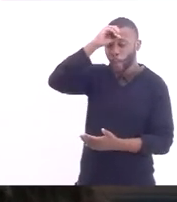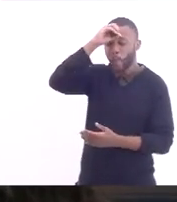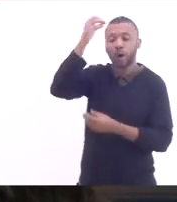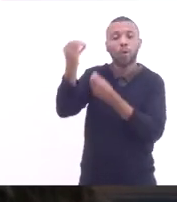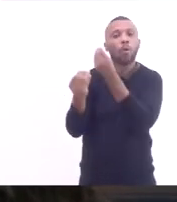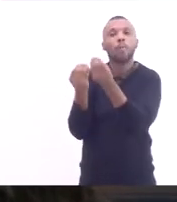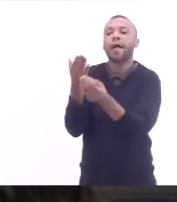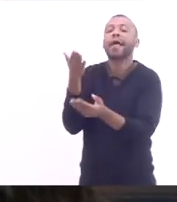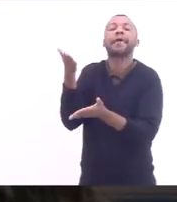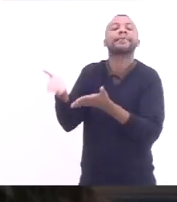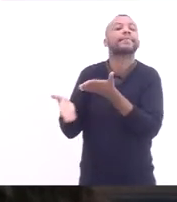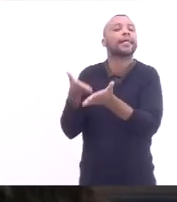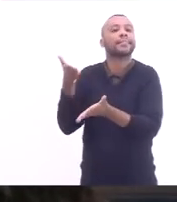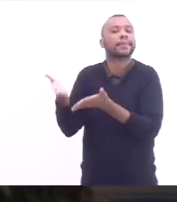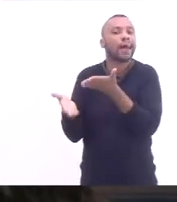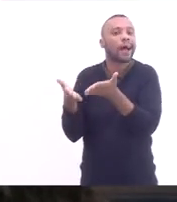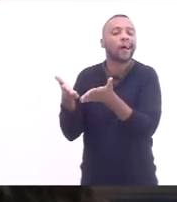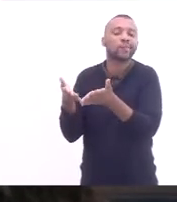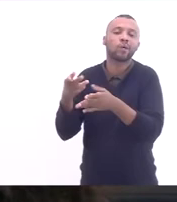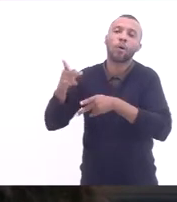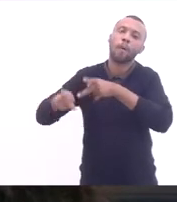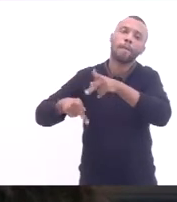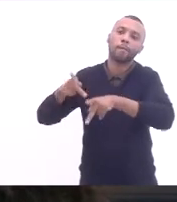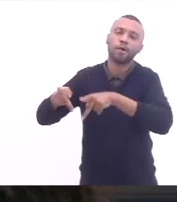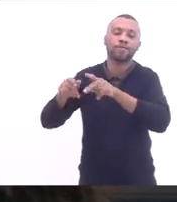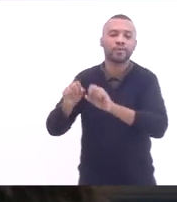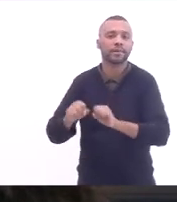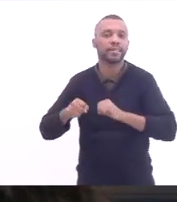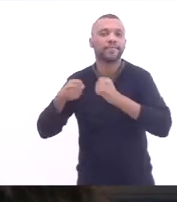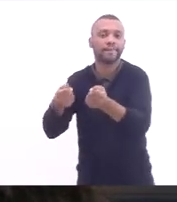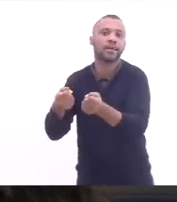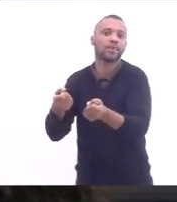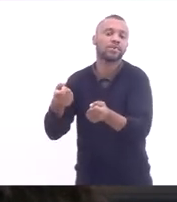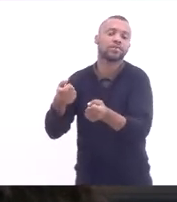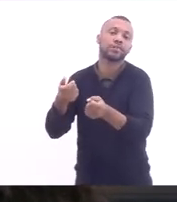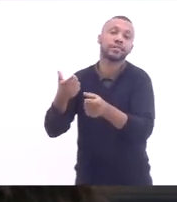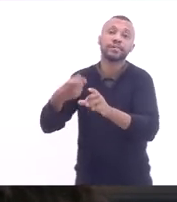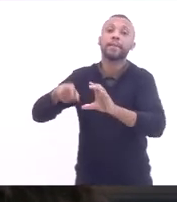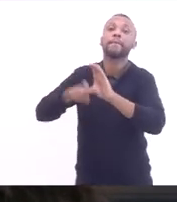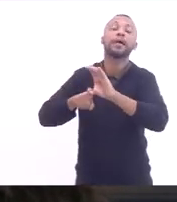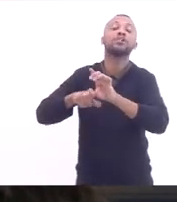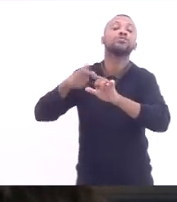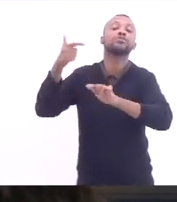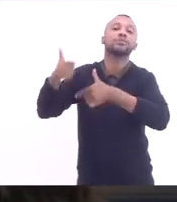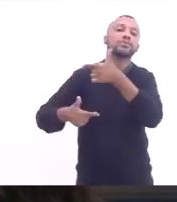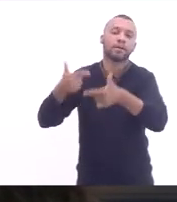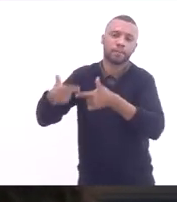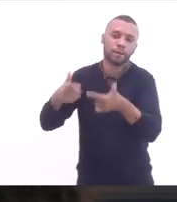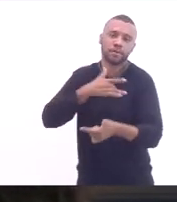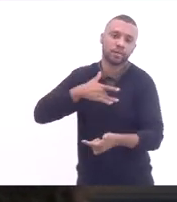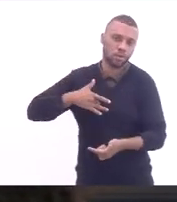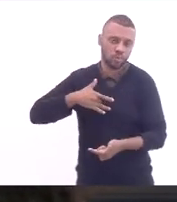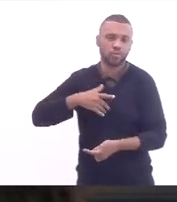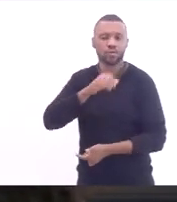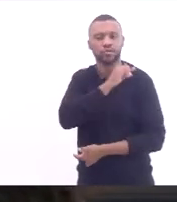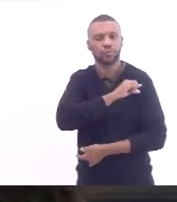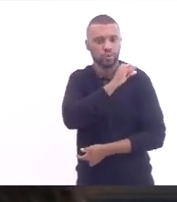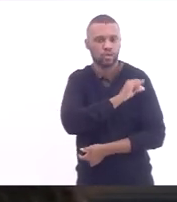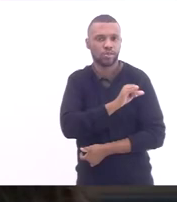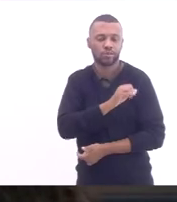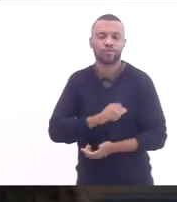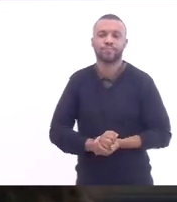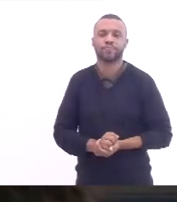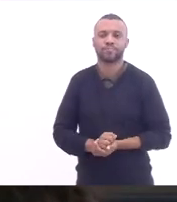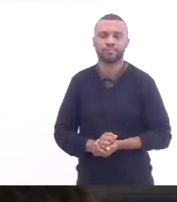é tratado esse povo que depende de serviços de saúde no estado do Rio de Janeiro, como que